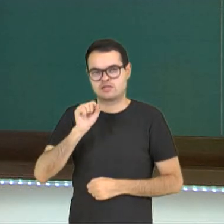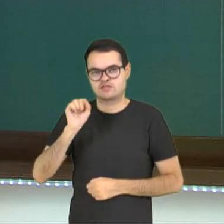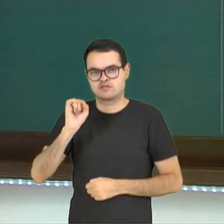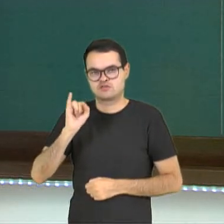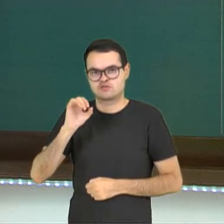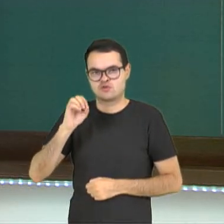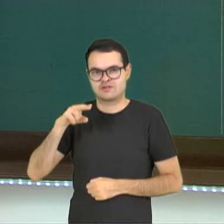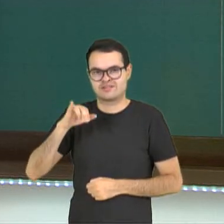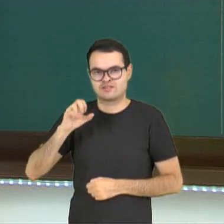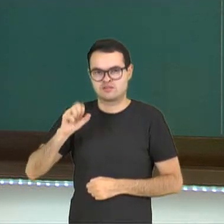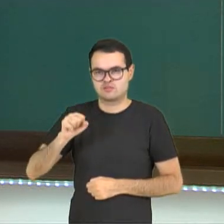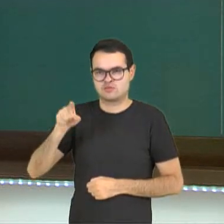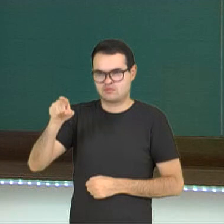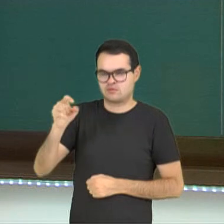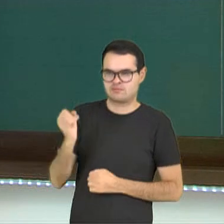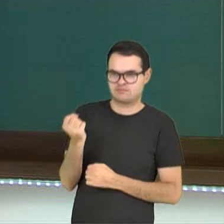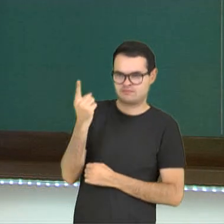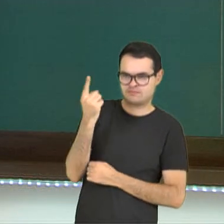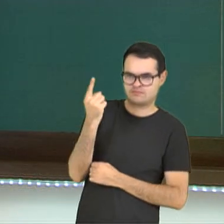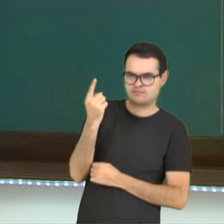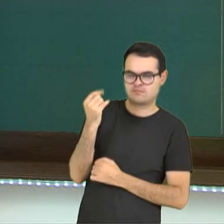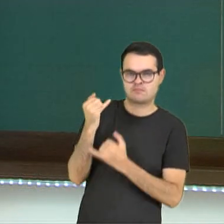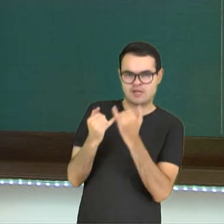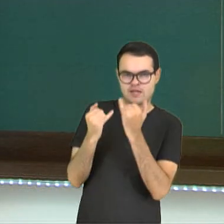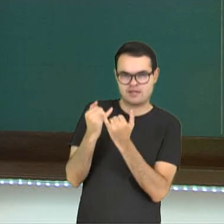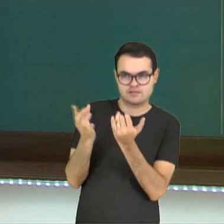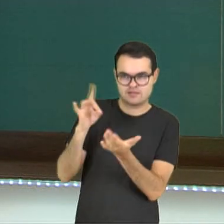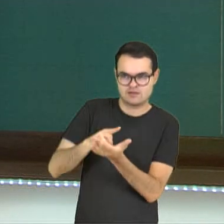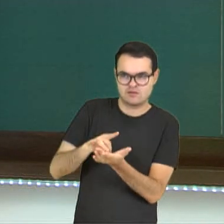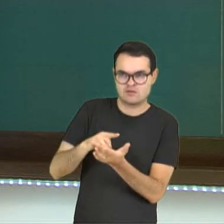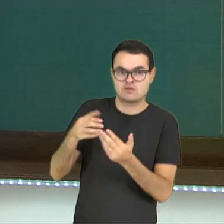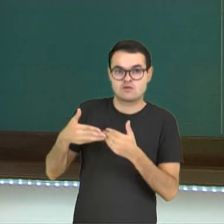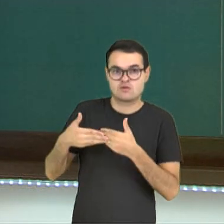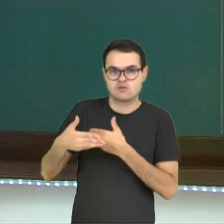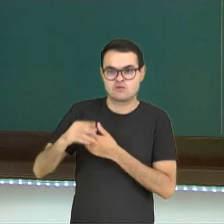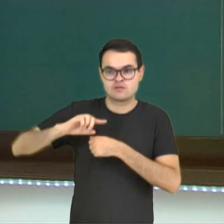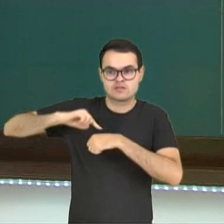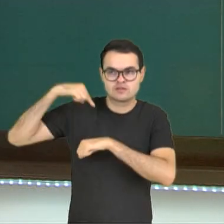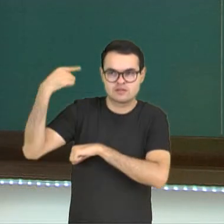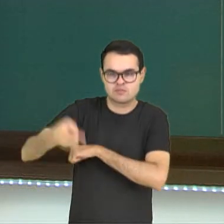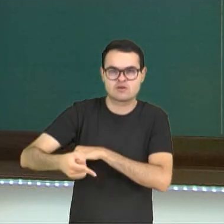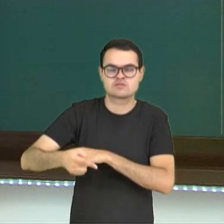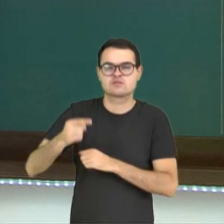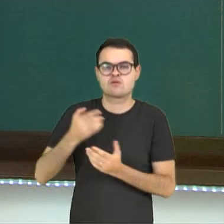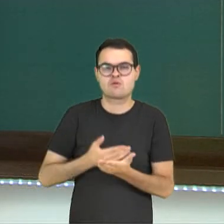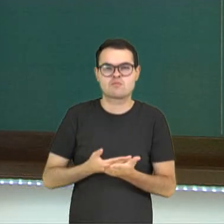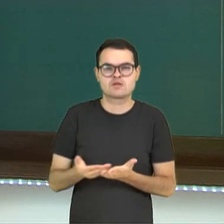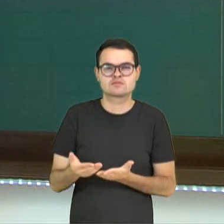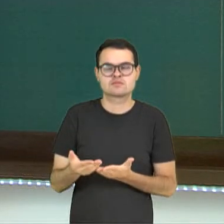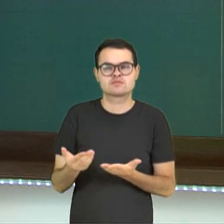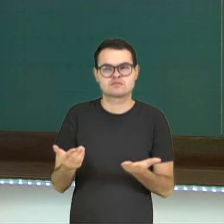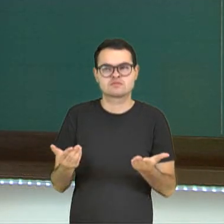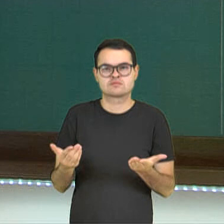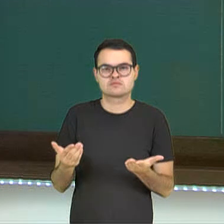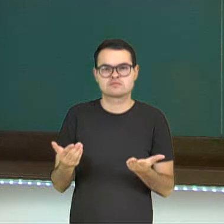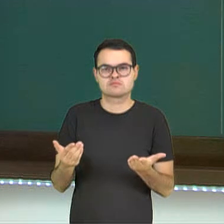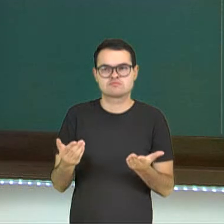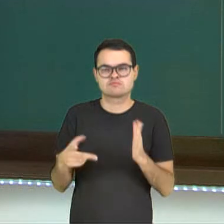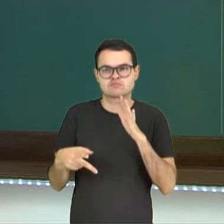impressão do que eles estão vendo, e sim, né, começando um pré-expressionismo aí,